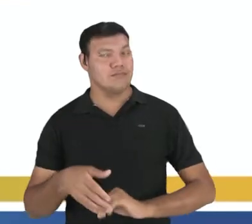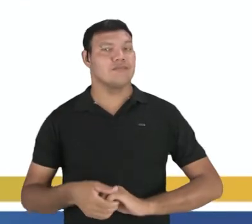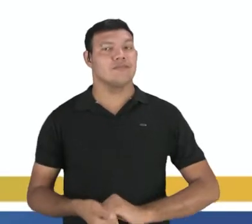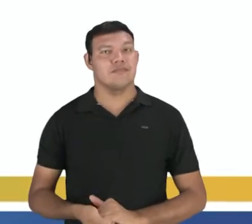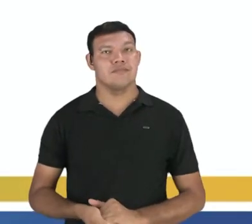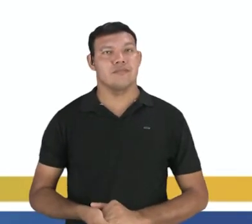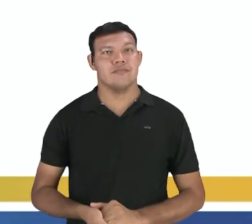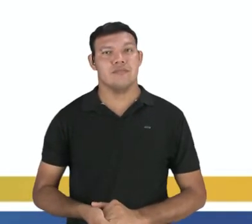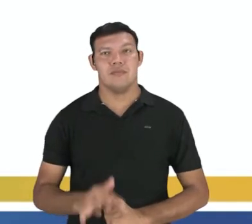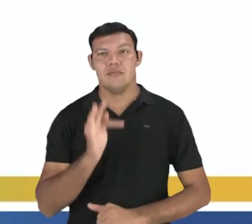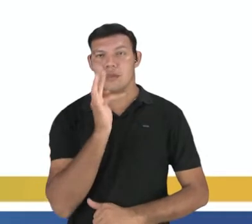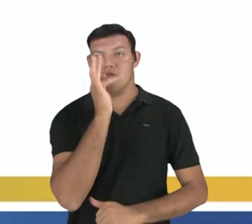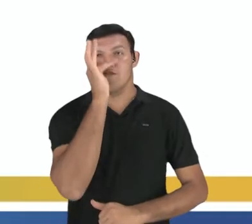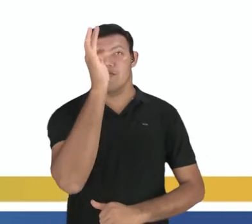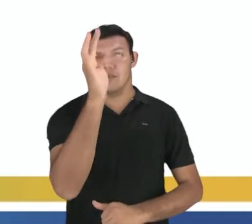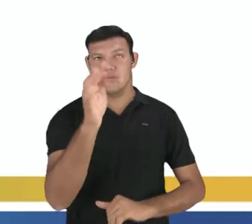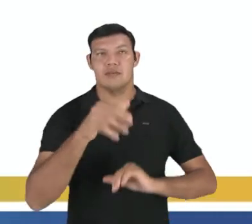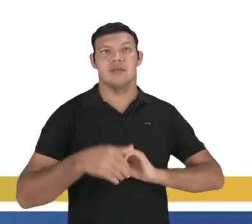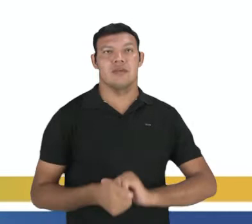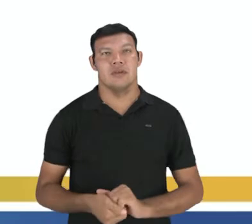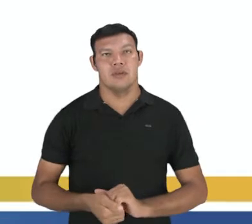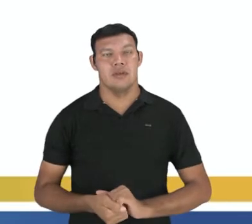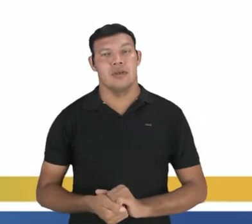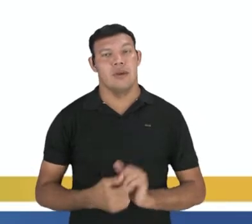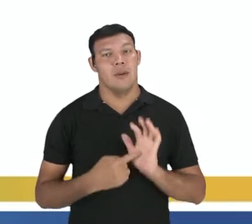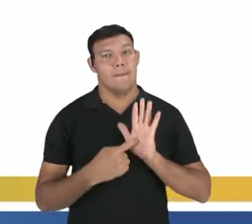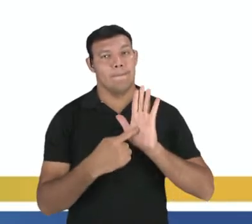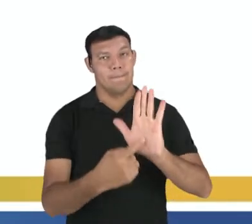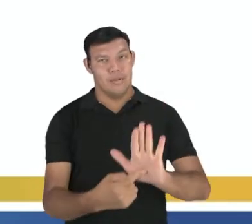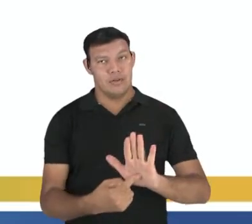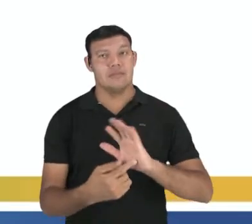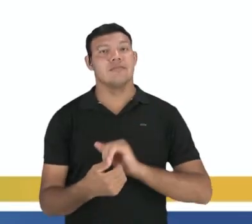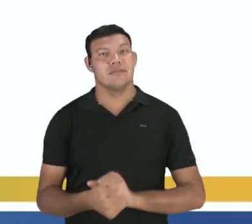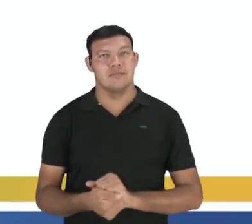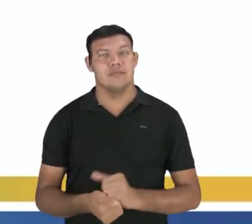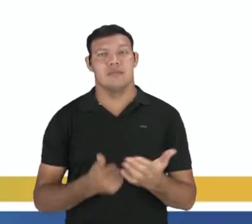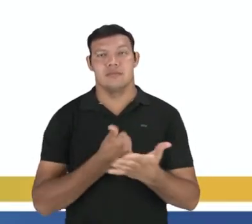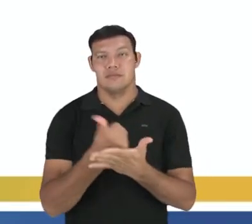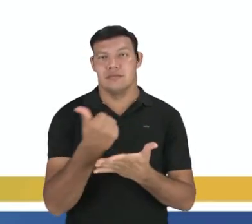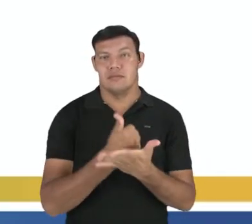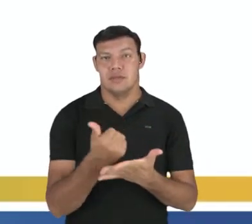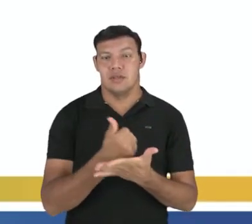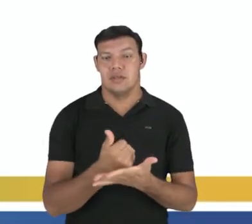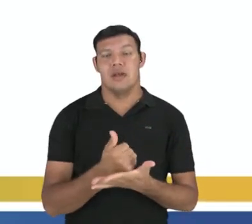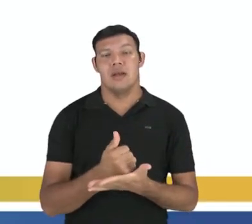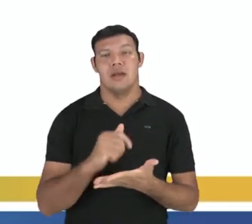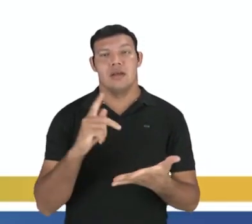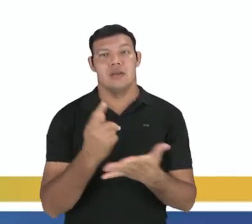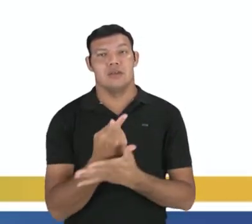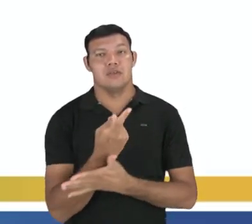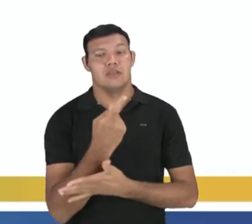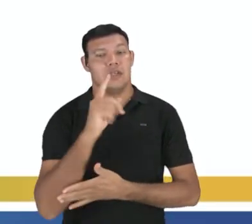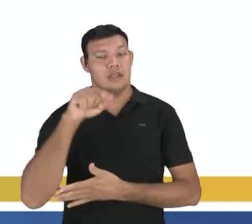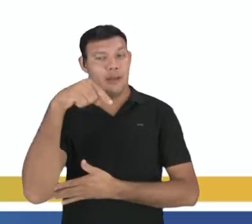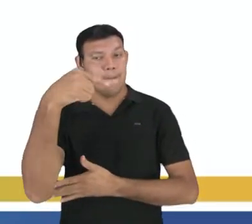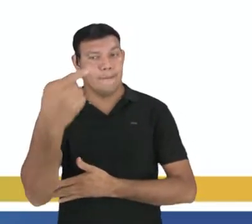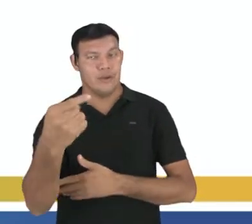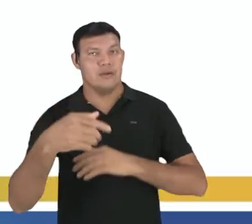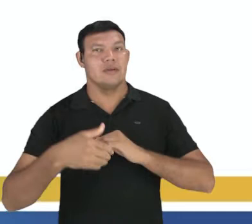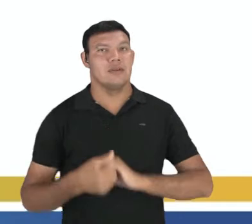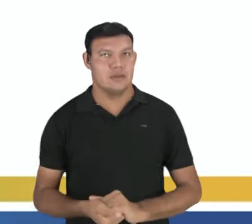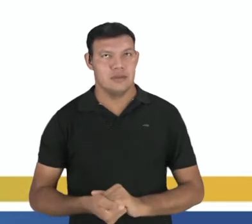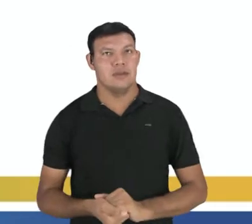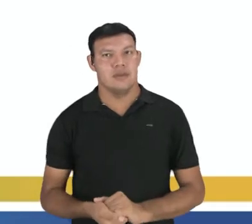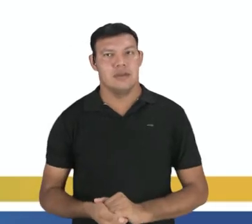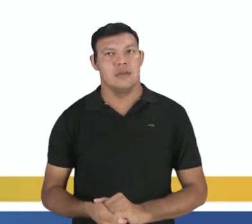continuar. Futuro. O futuro indica algo que se realizará e, no modo indicativo,